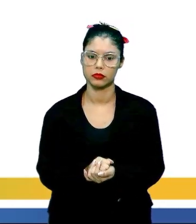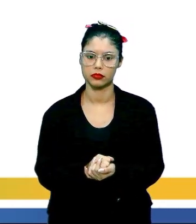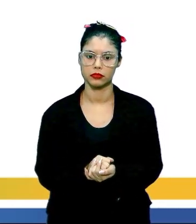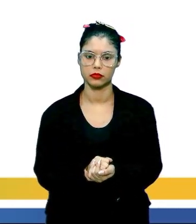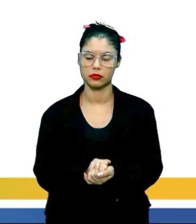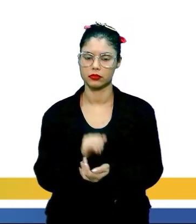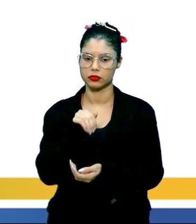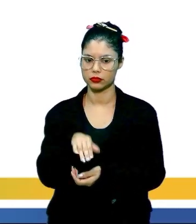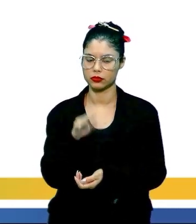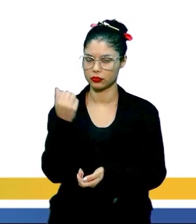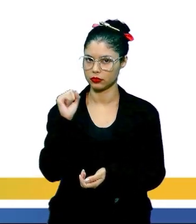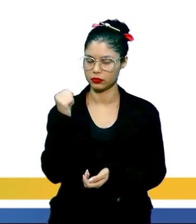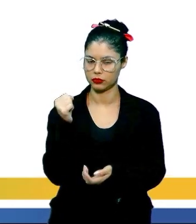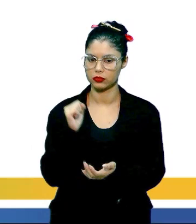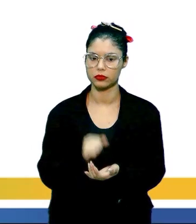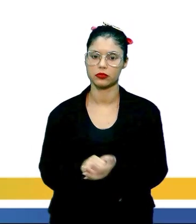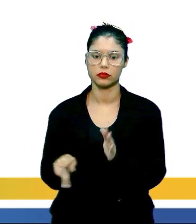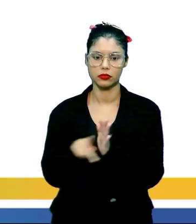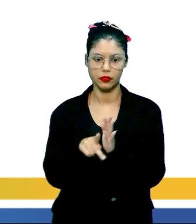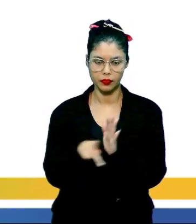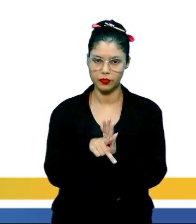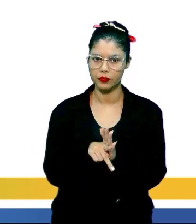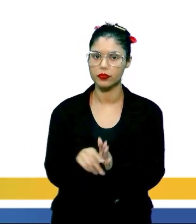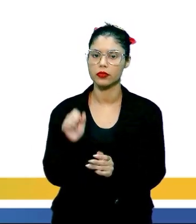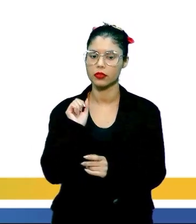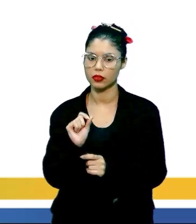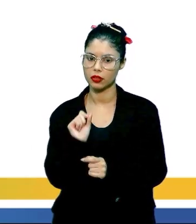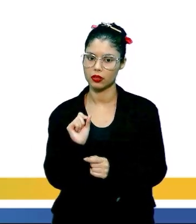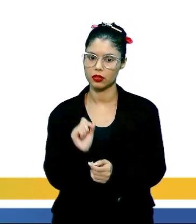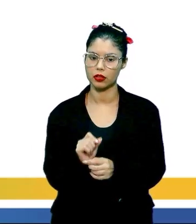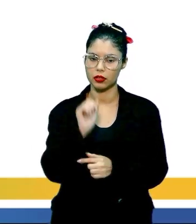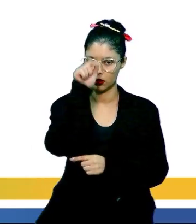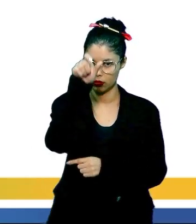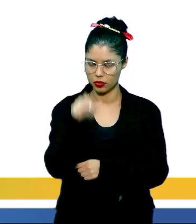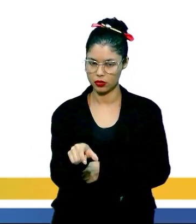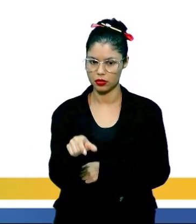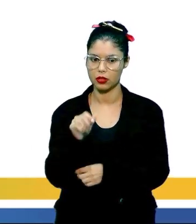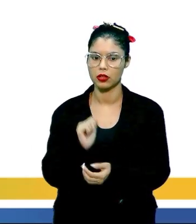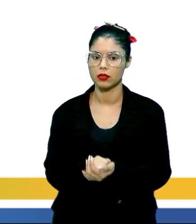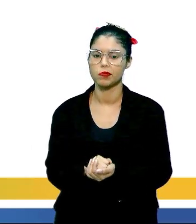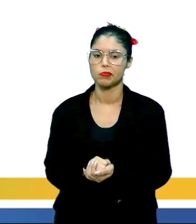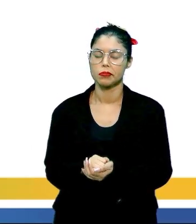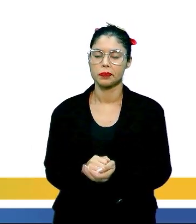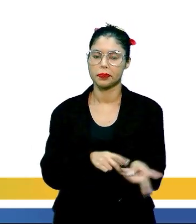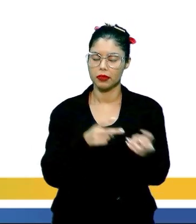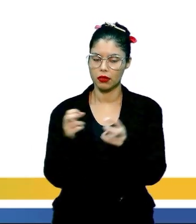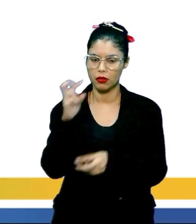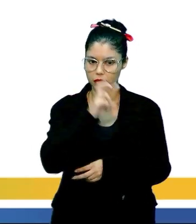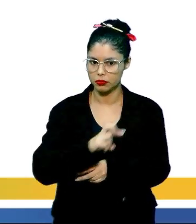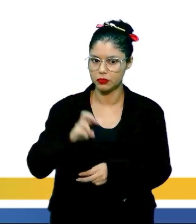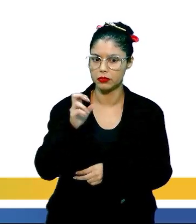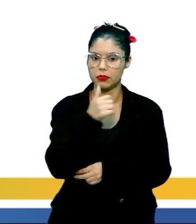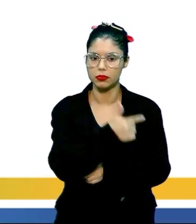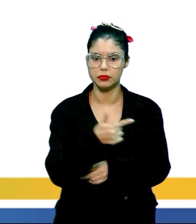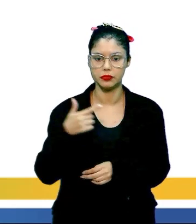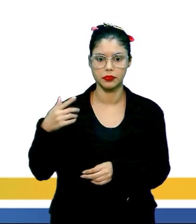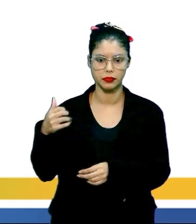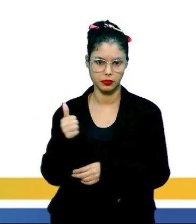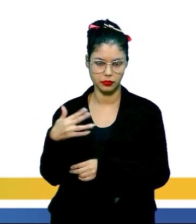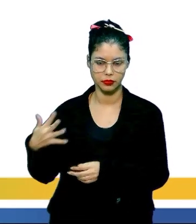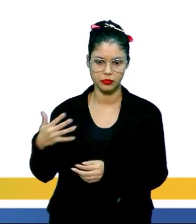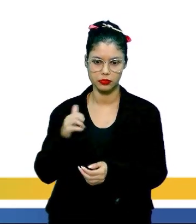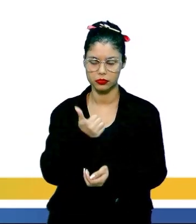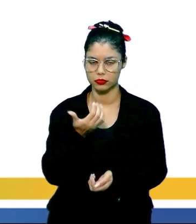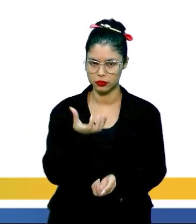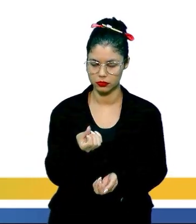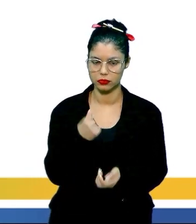termo médio é 8. Exatamente, ele é um termo central. Agora, analisa uma coisa comigo. 2 mais 14